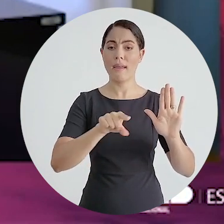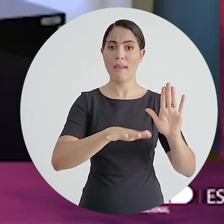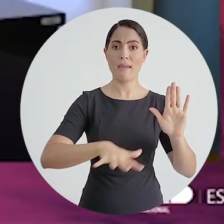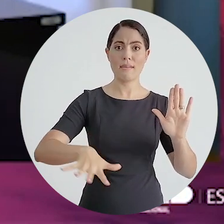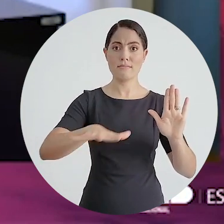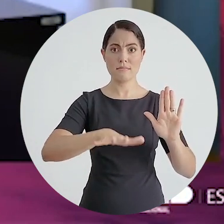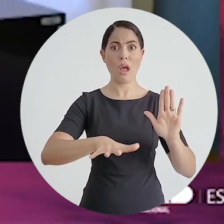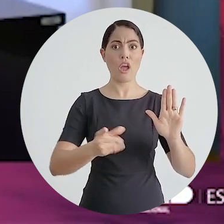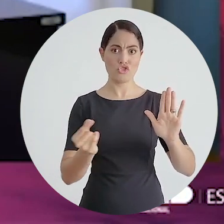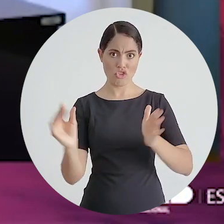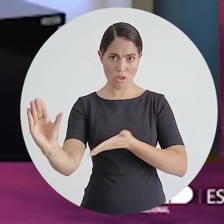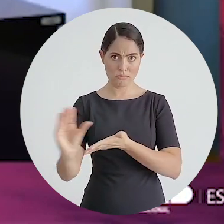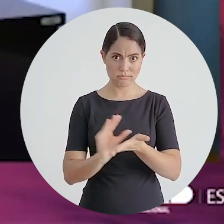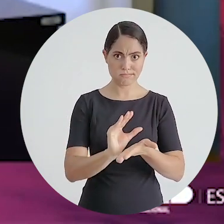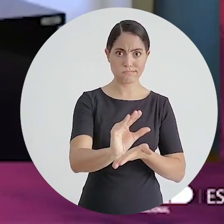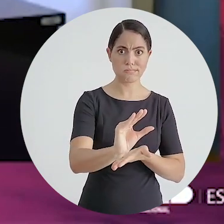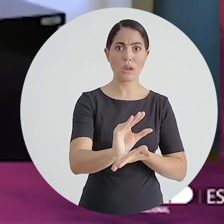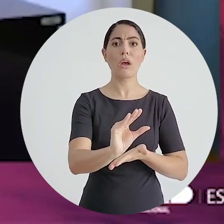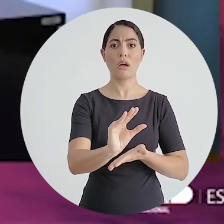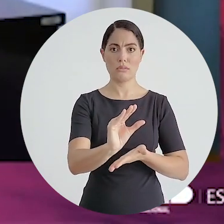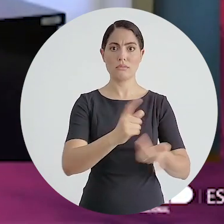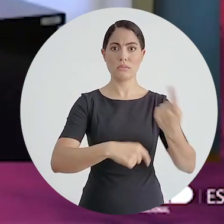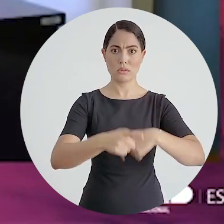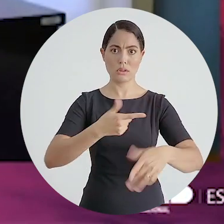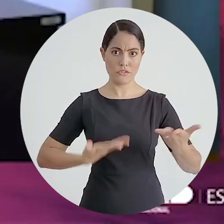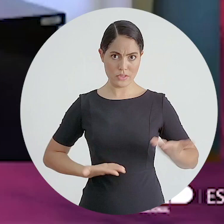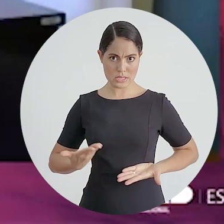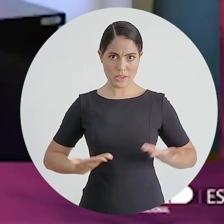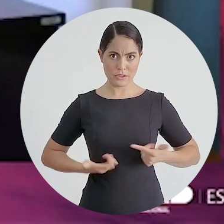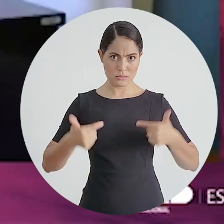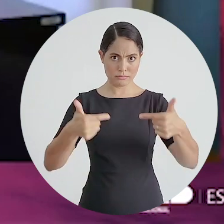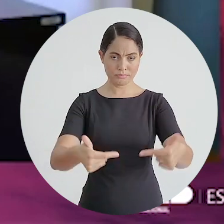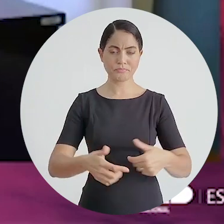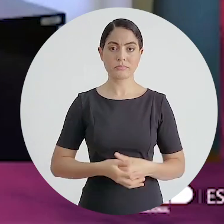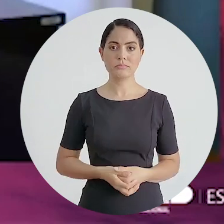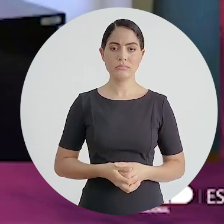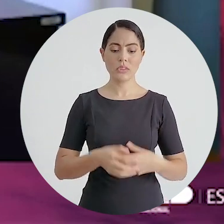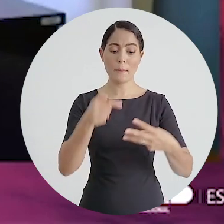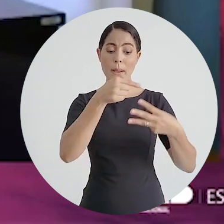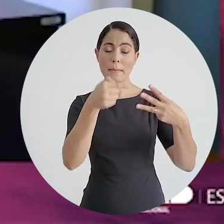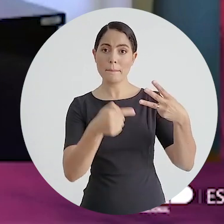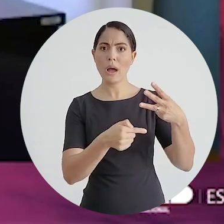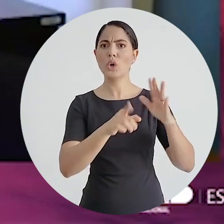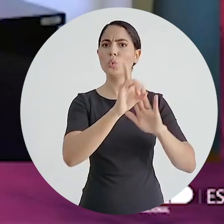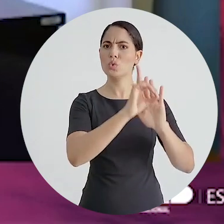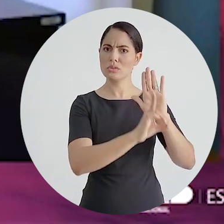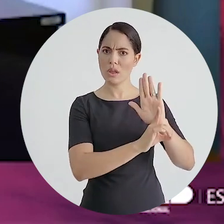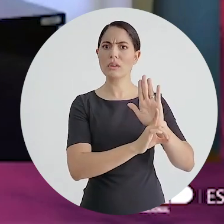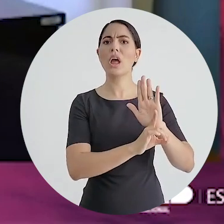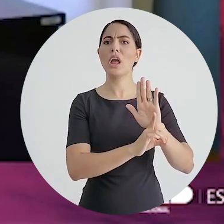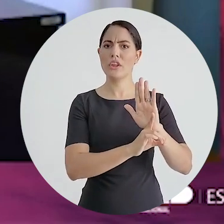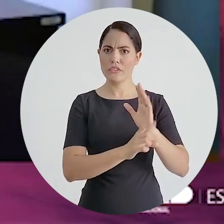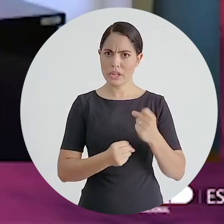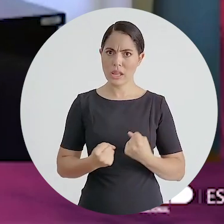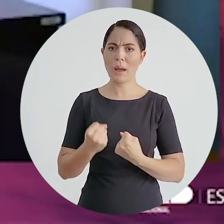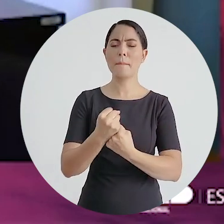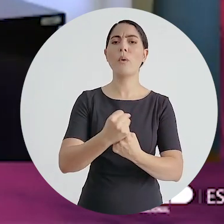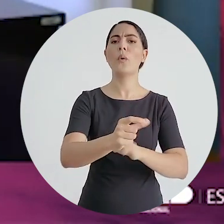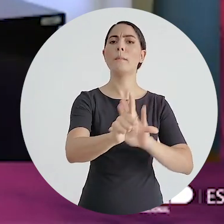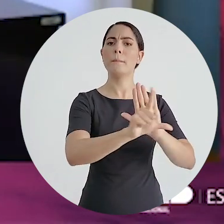vai trazer um filtro maior sobre a capacidade econômico-financeira daqueles prestadores de serviços. Então, esses decretos vão